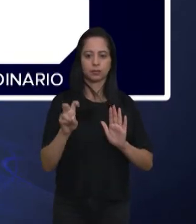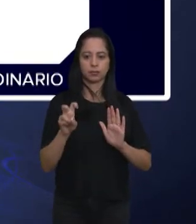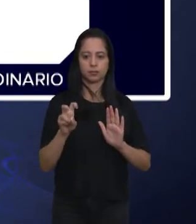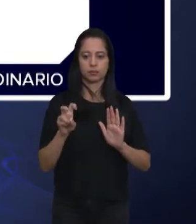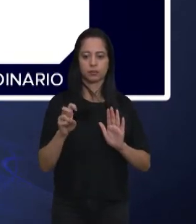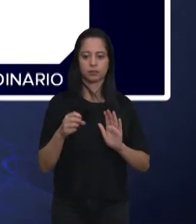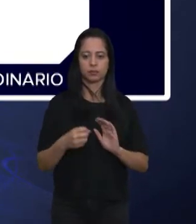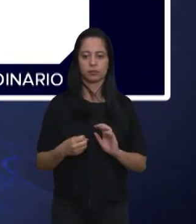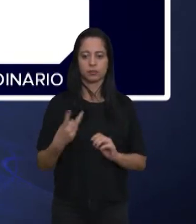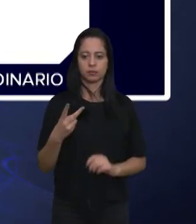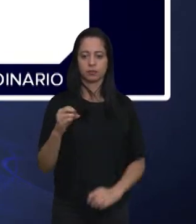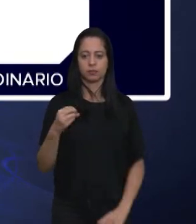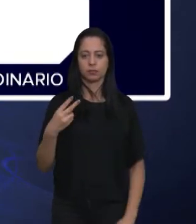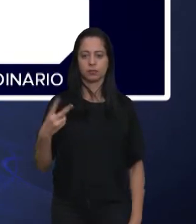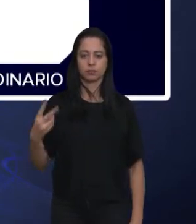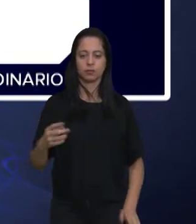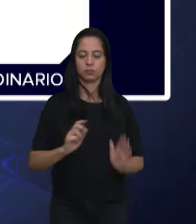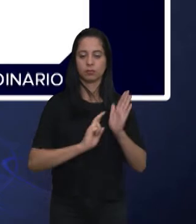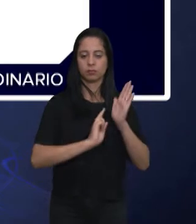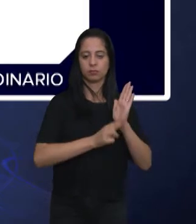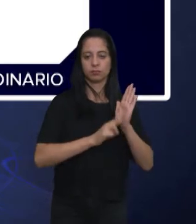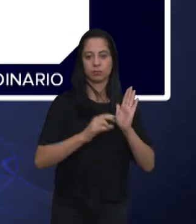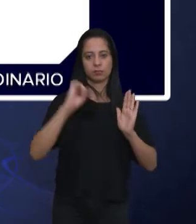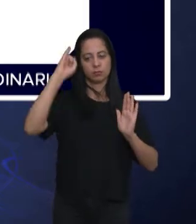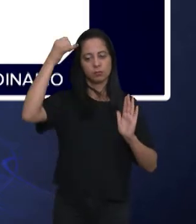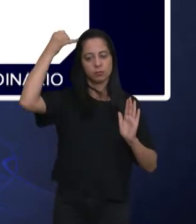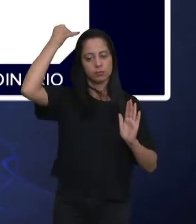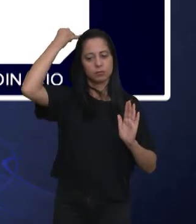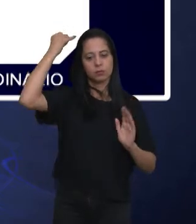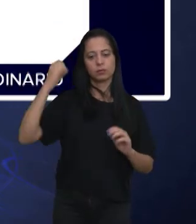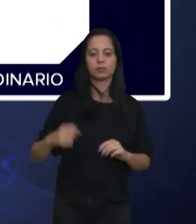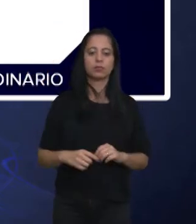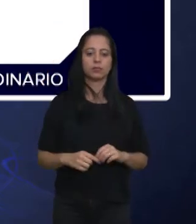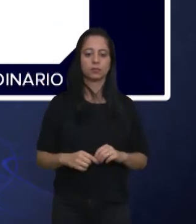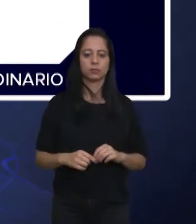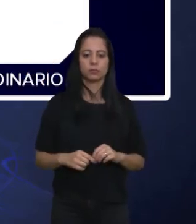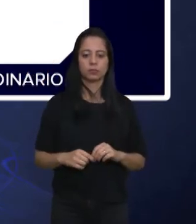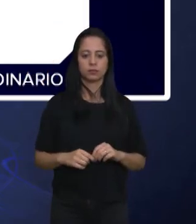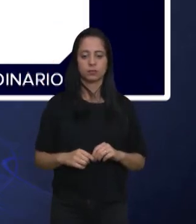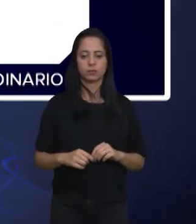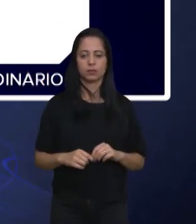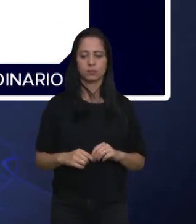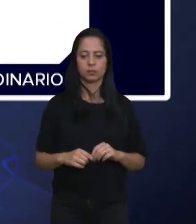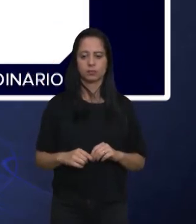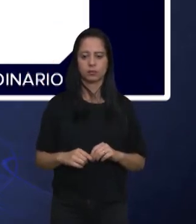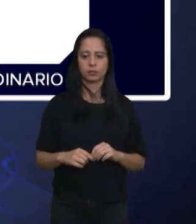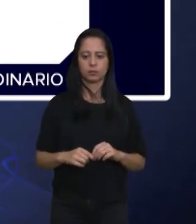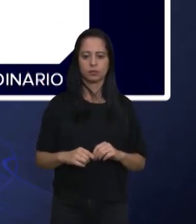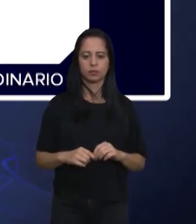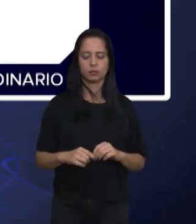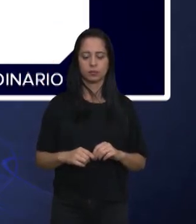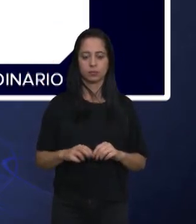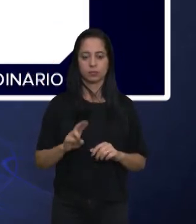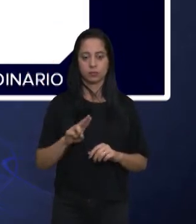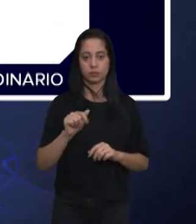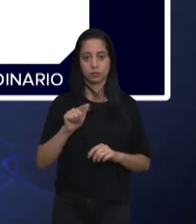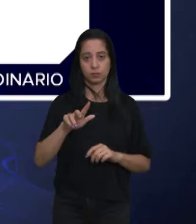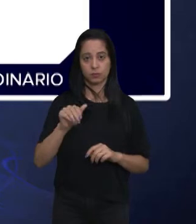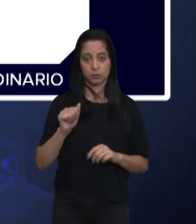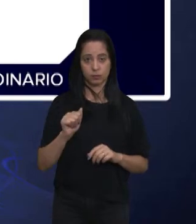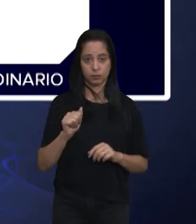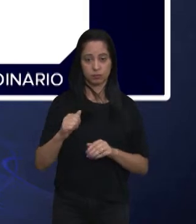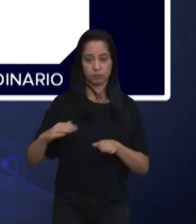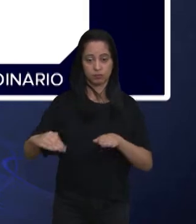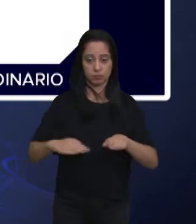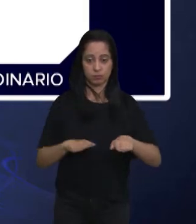15/2022. Autoria, vereador Dr. José Cláudio. Dispõe sobre a cessão de vagas de estacionamentos a